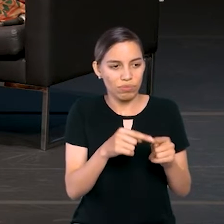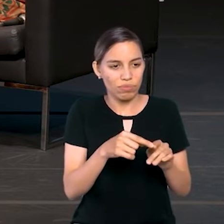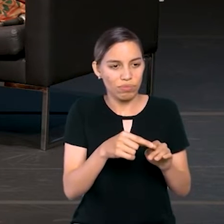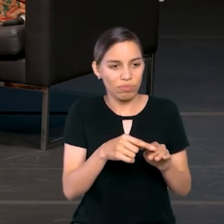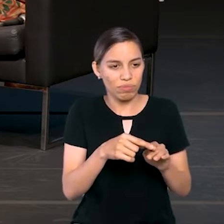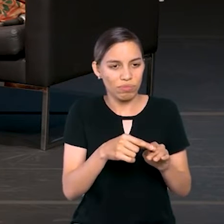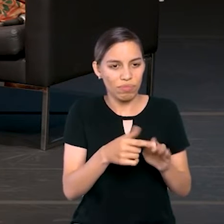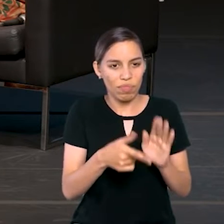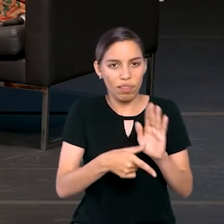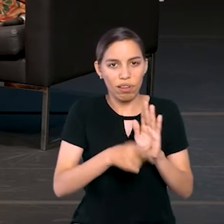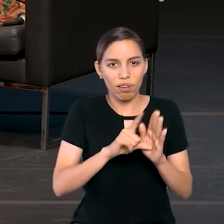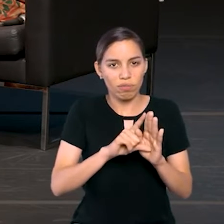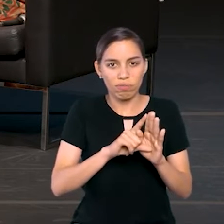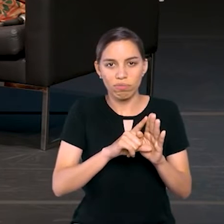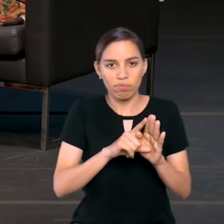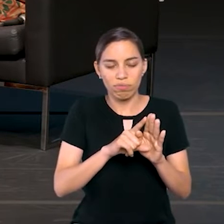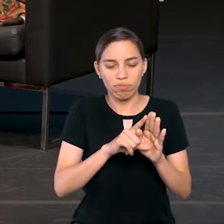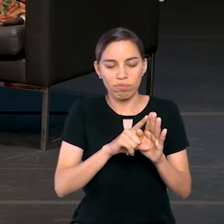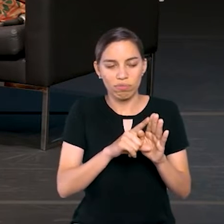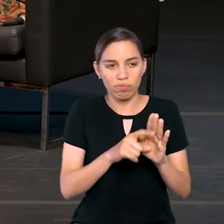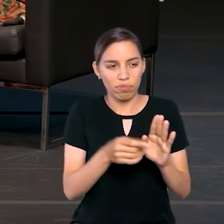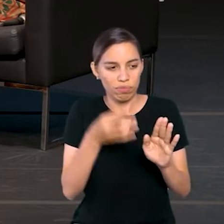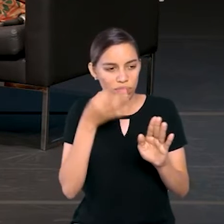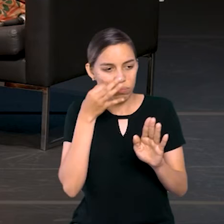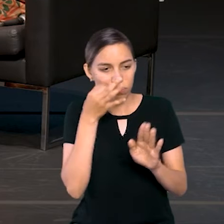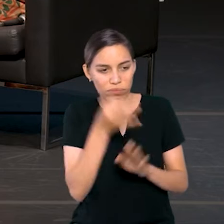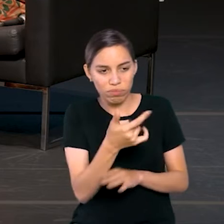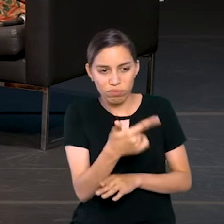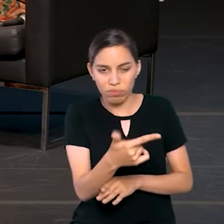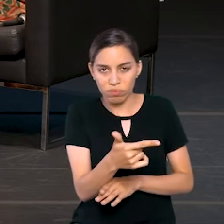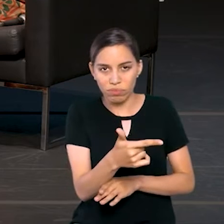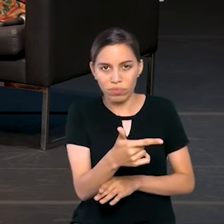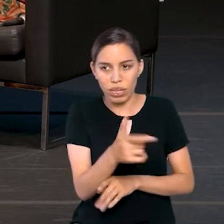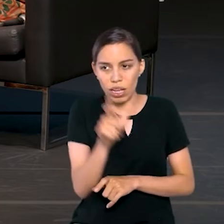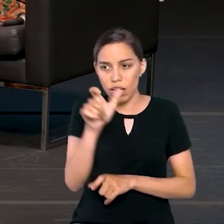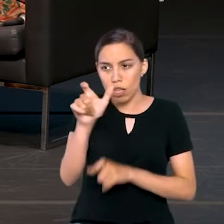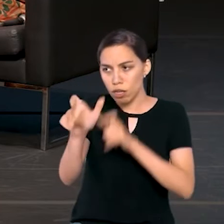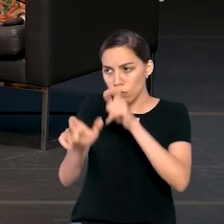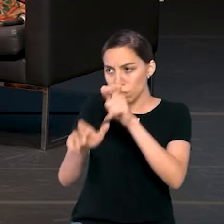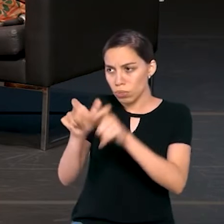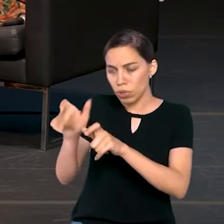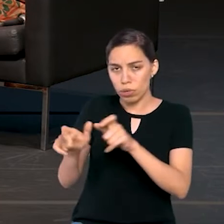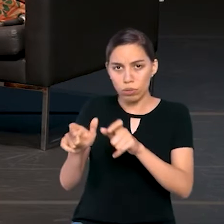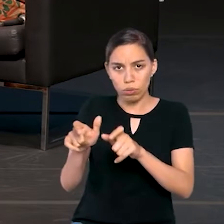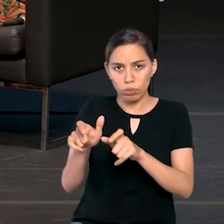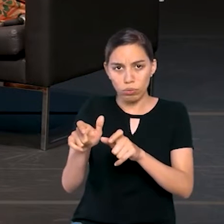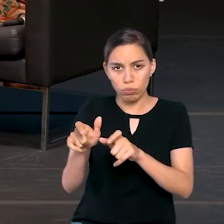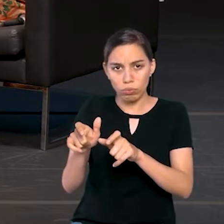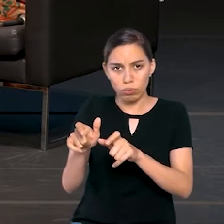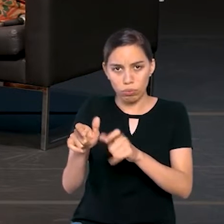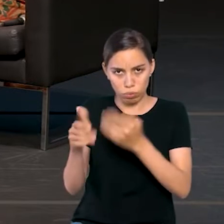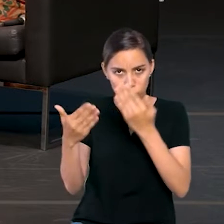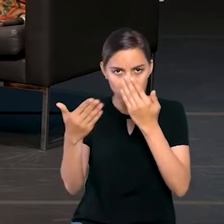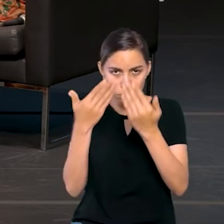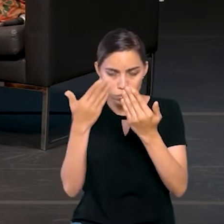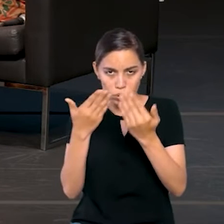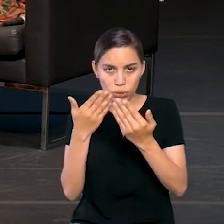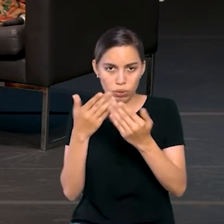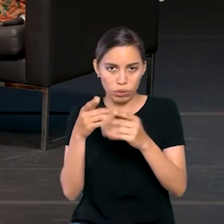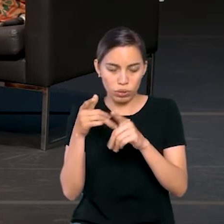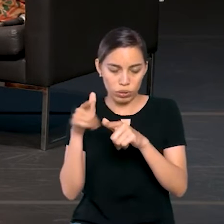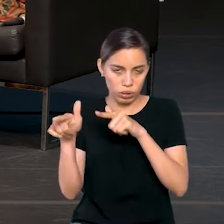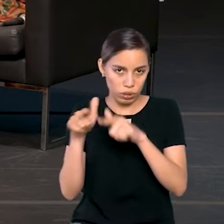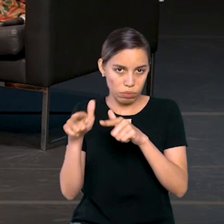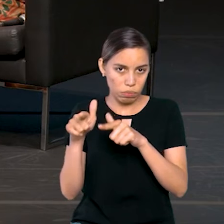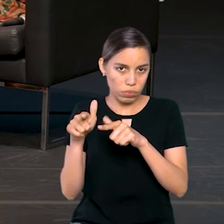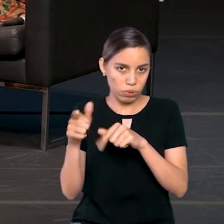invisíveis à preocupação dos nossos profissionais que trabalham com saúde mental. Da